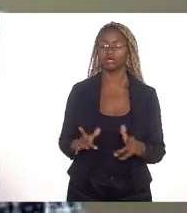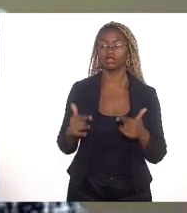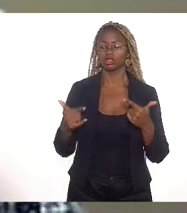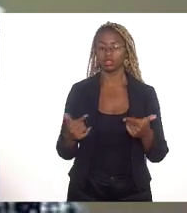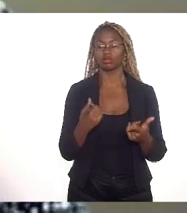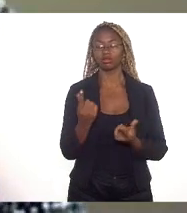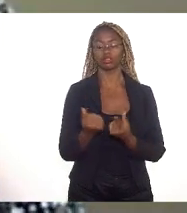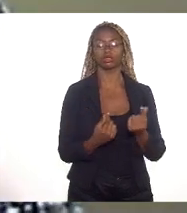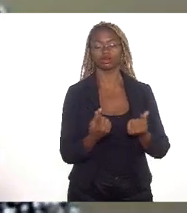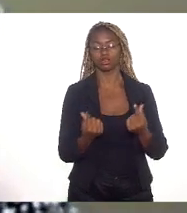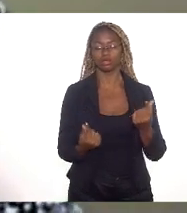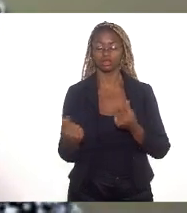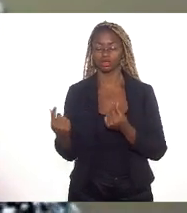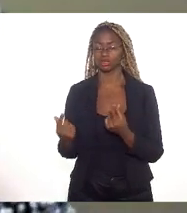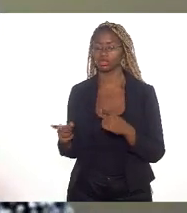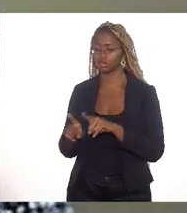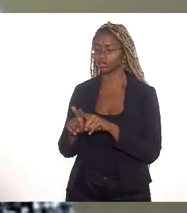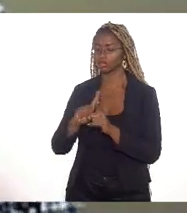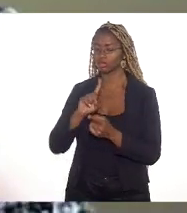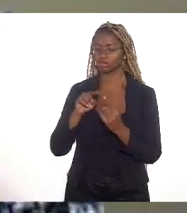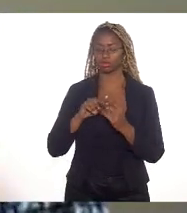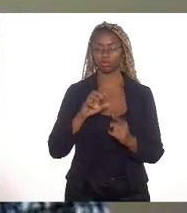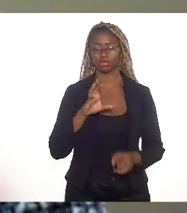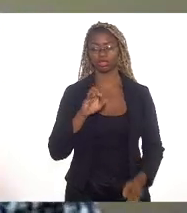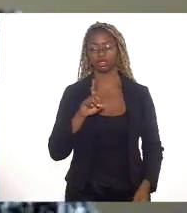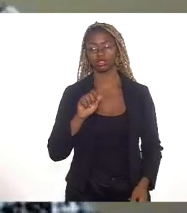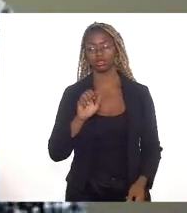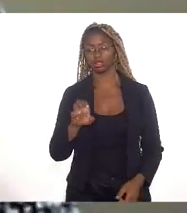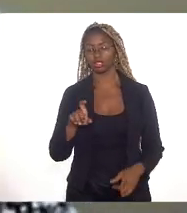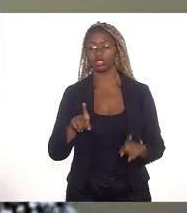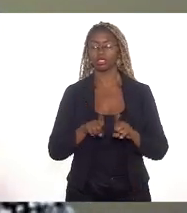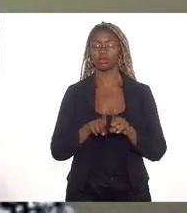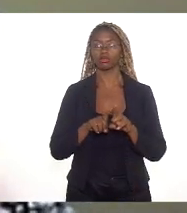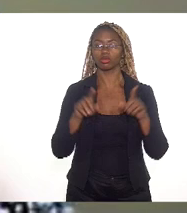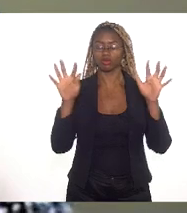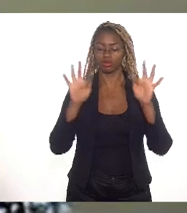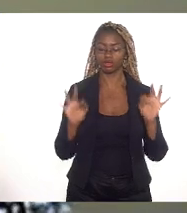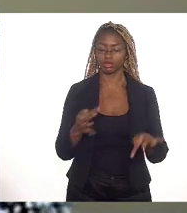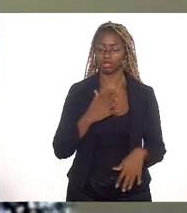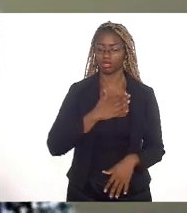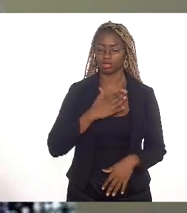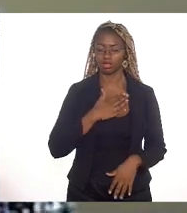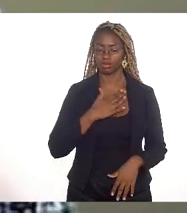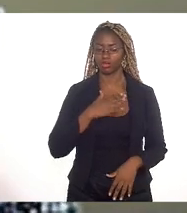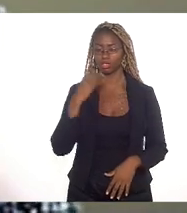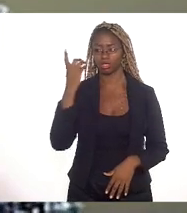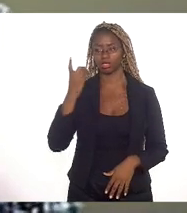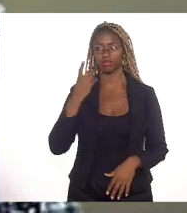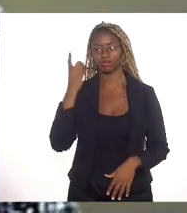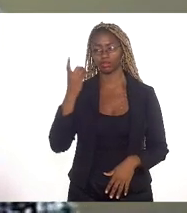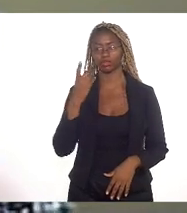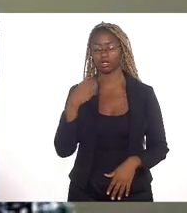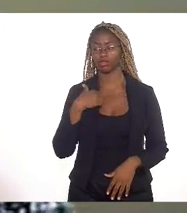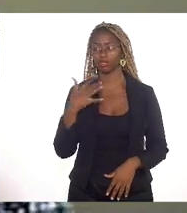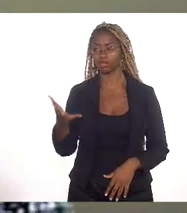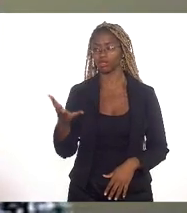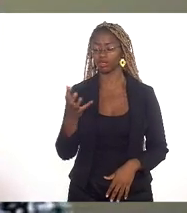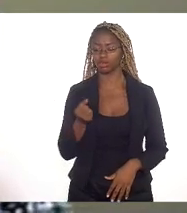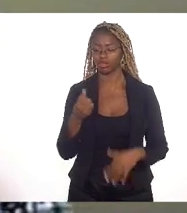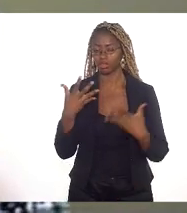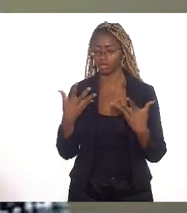dos recursos oriundos da SEDAI. E, para felicidade minha, deputado Márcio Pacheco, já recebi